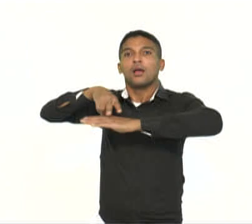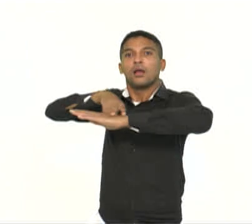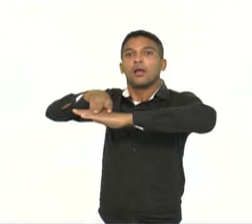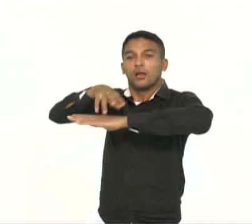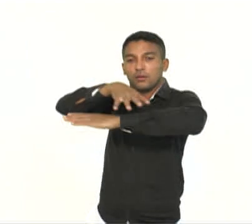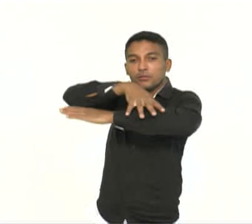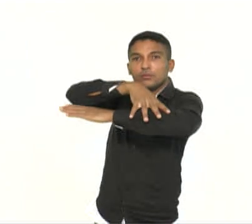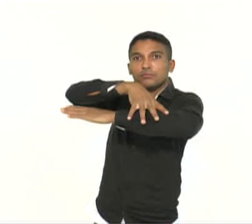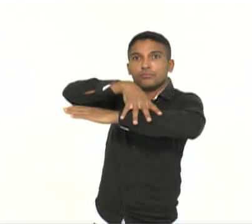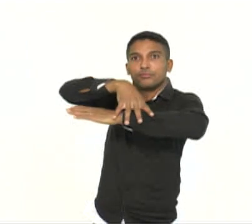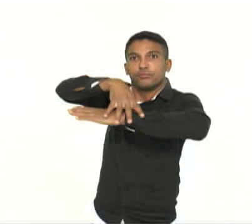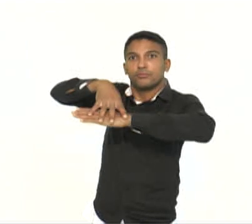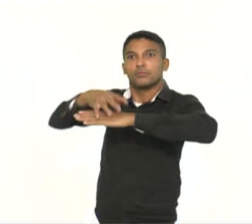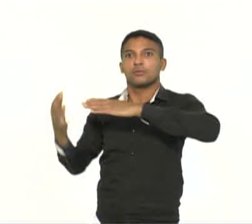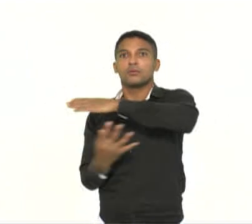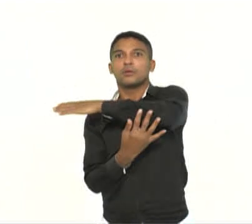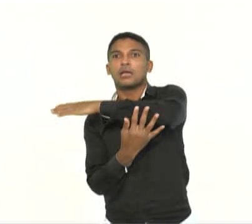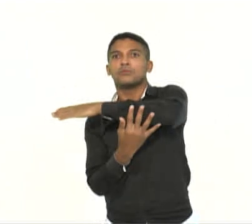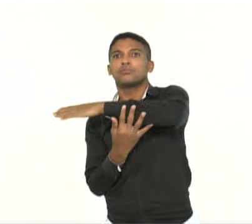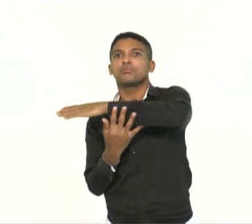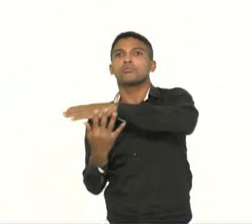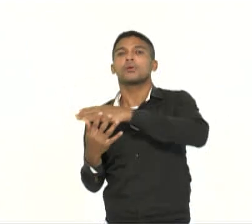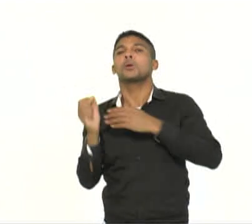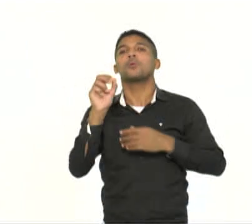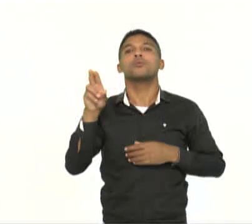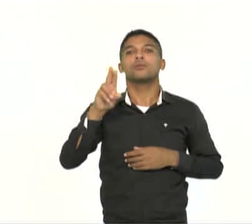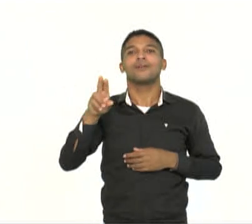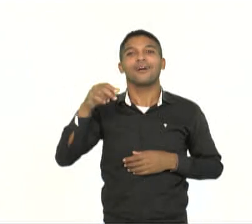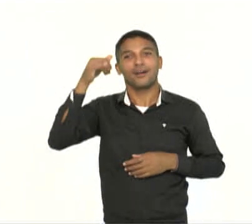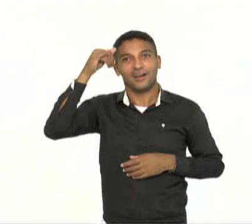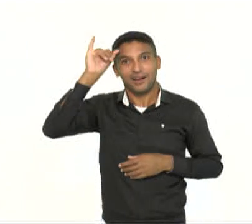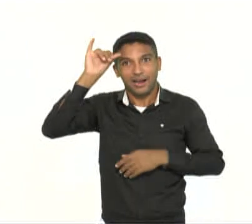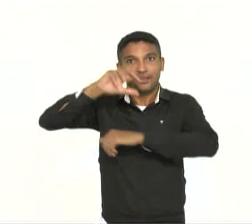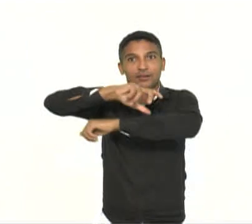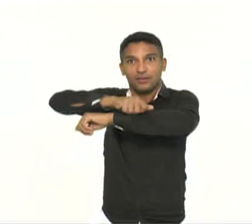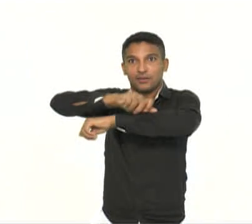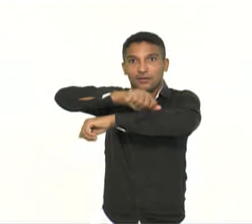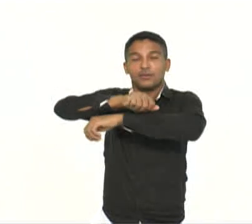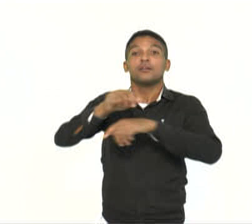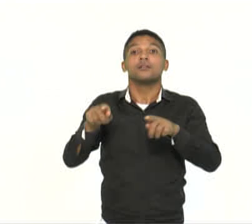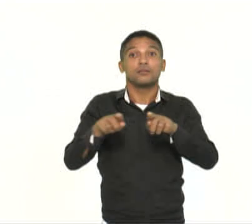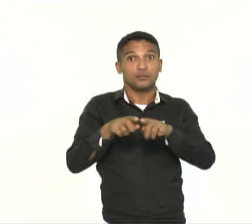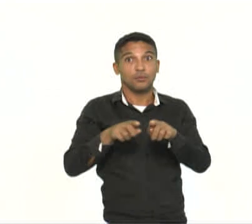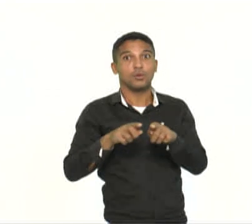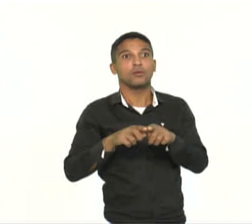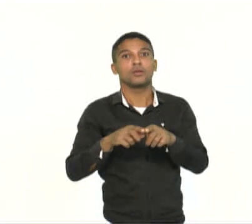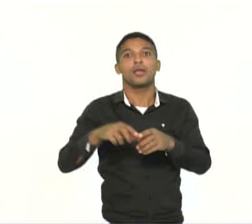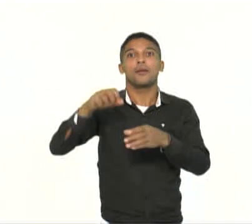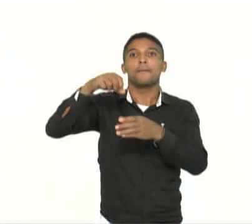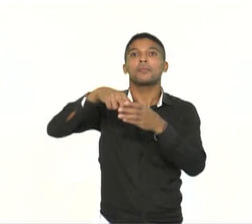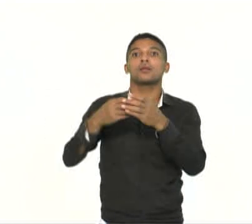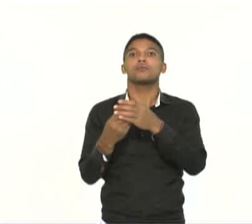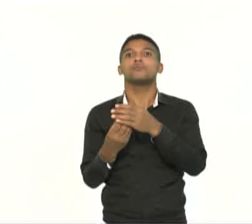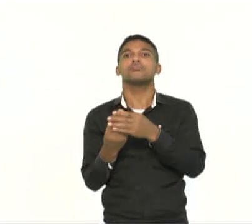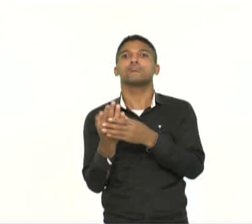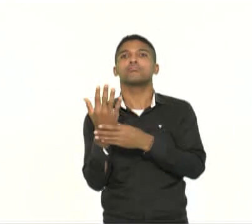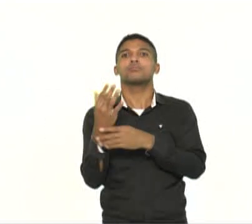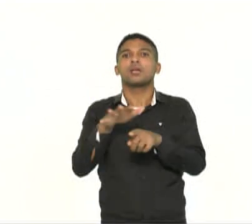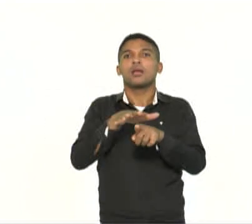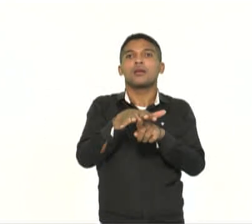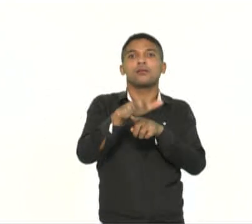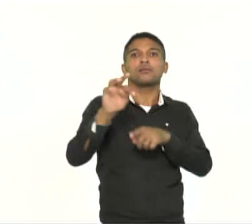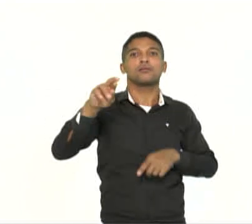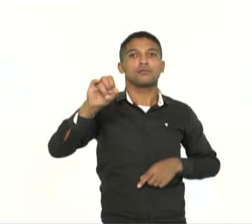trigo. O pisoteio constante do gado e a prática da monocultura têm levado à compactação e à redução da fertilidade